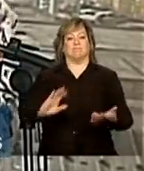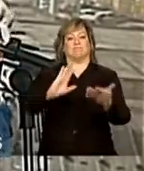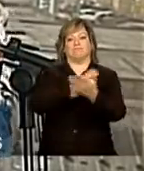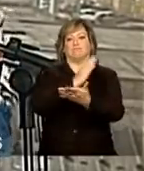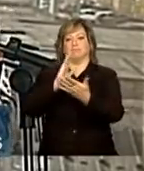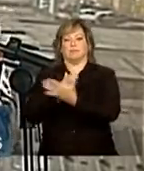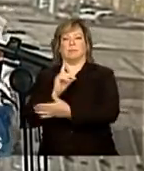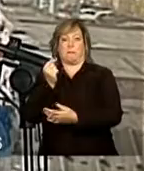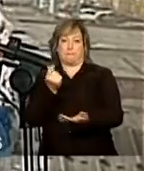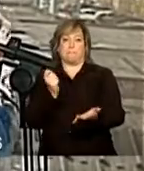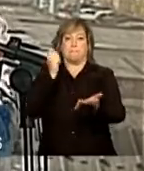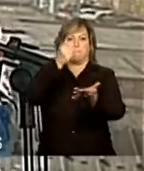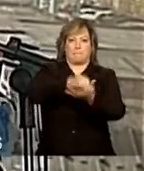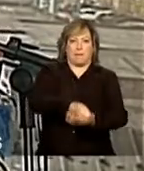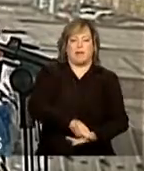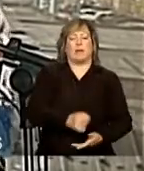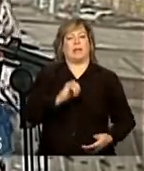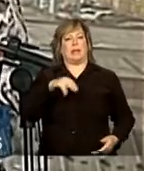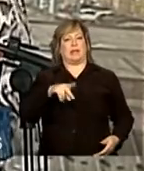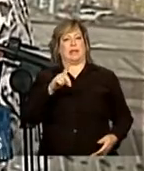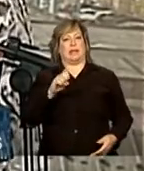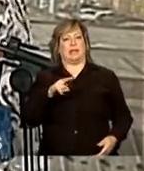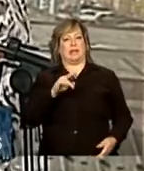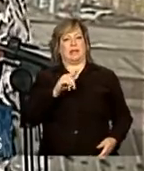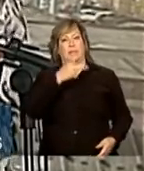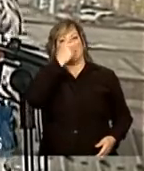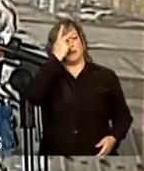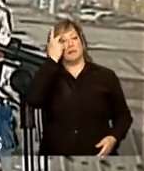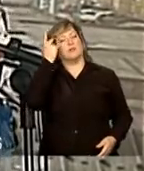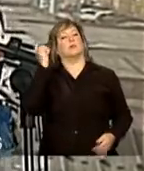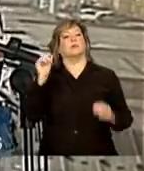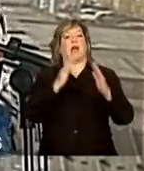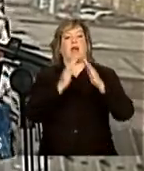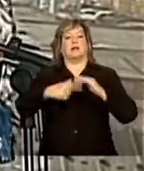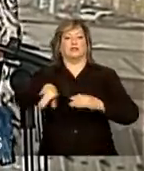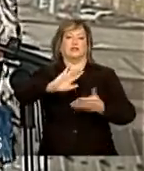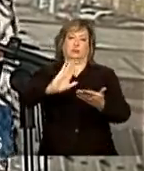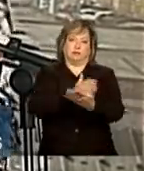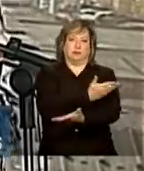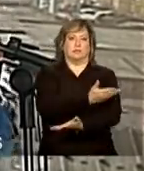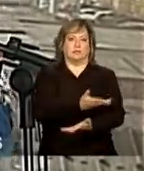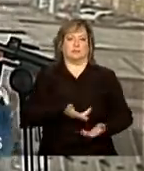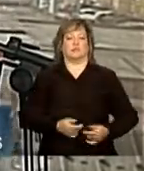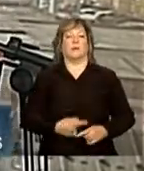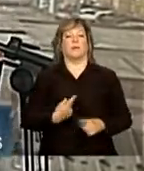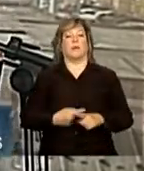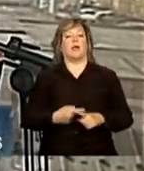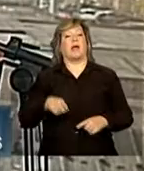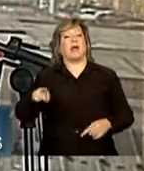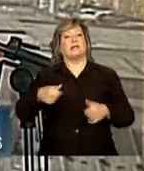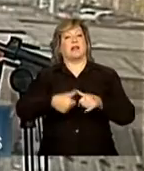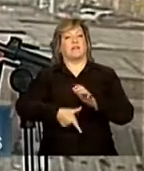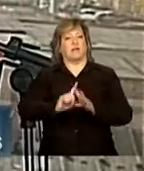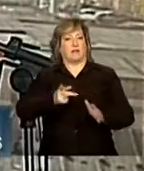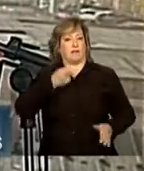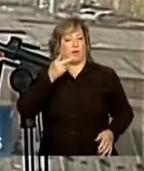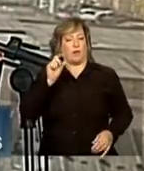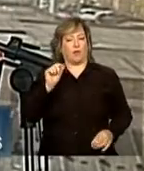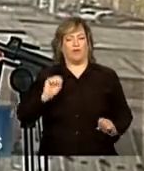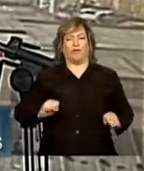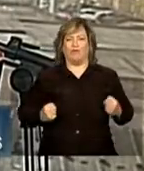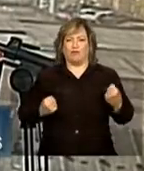desapropriar e pagar, indenizar as pessoas que iam sair daqui. E ela estava dizendo do esforço